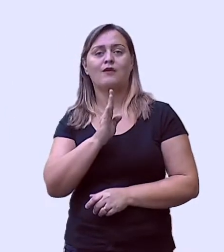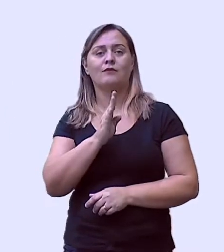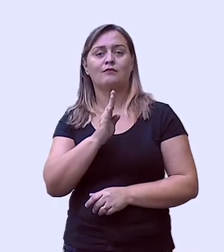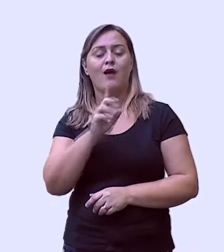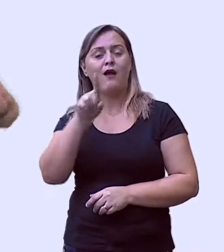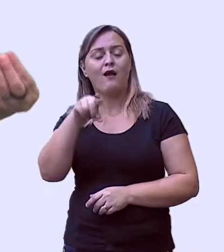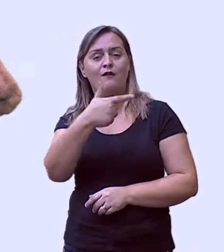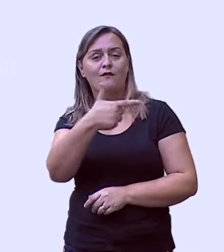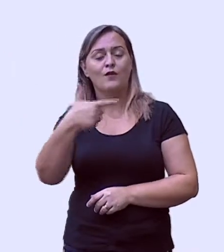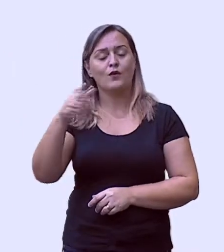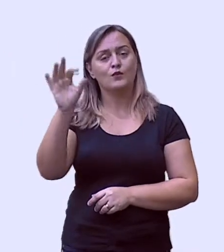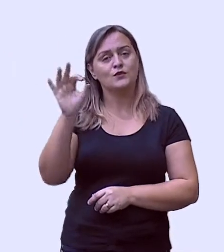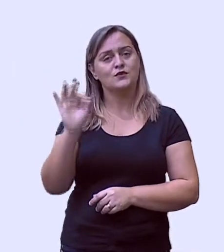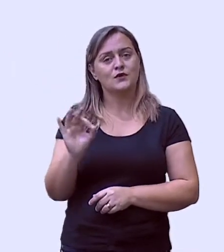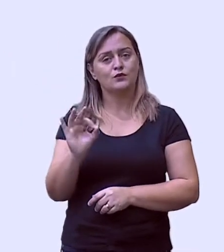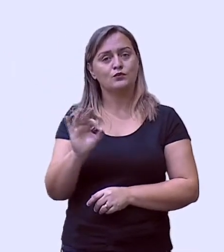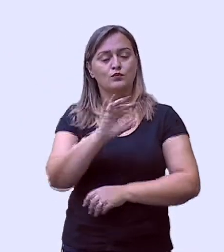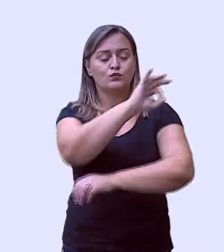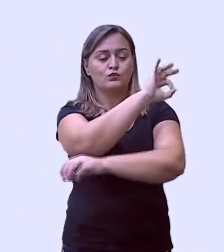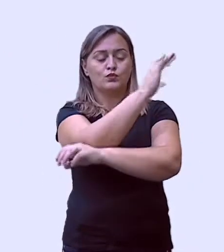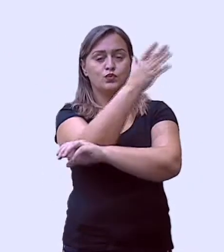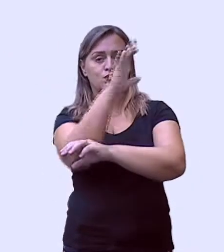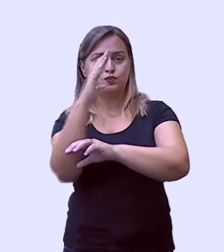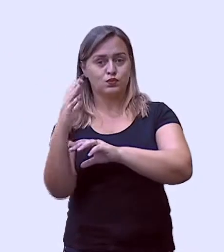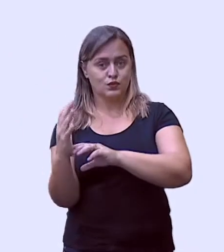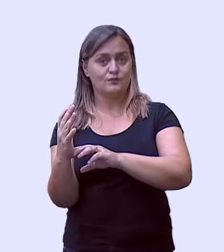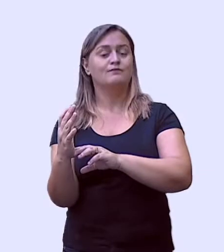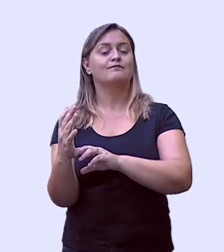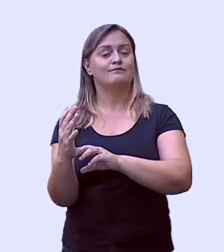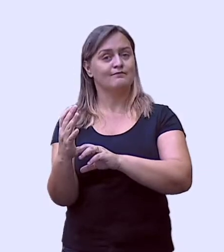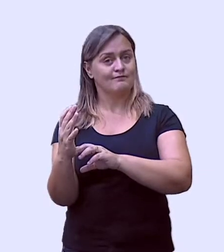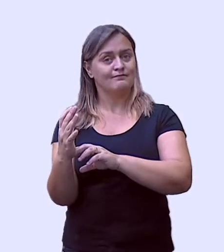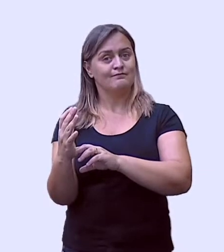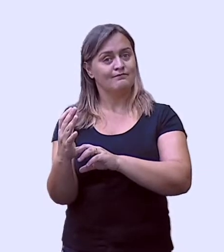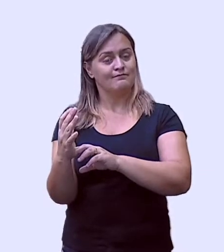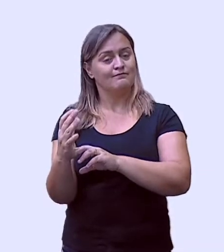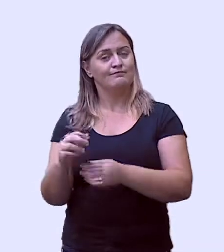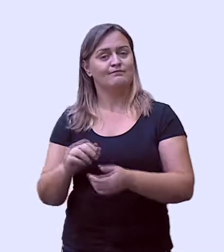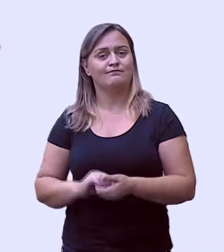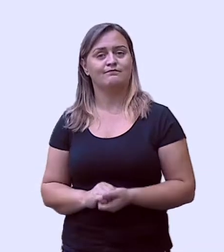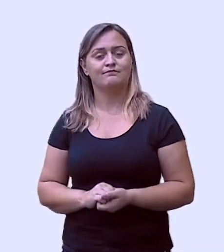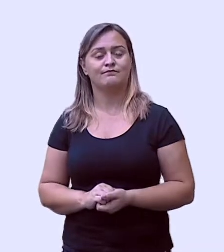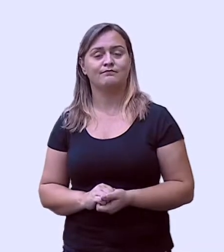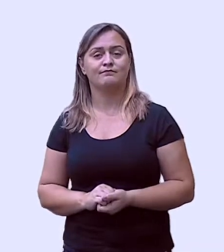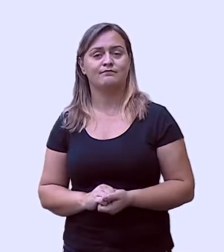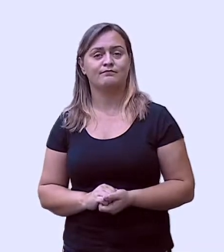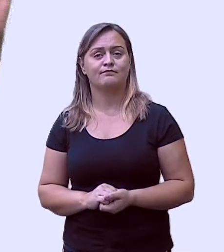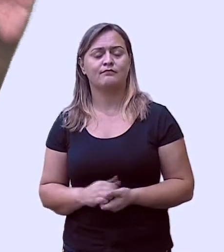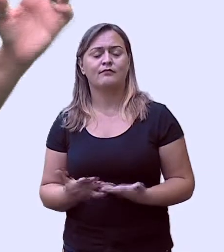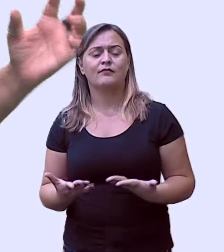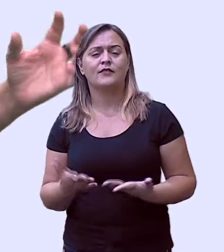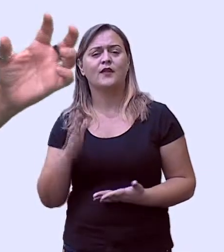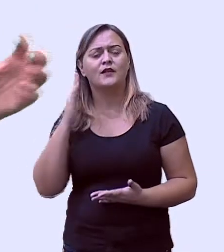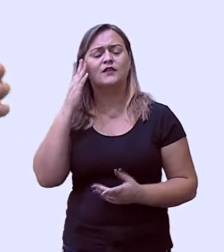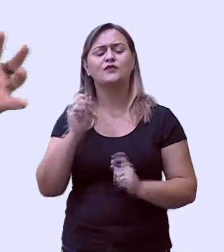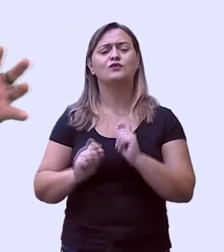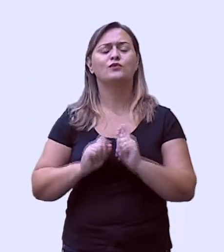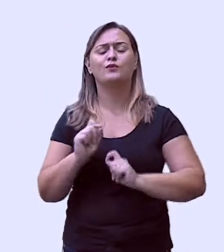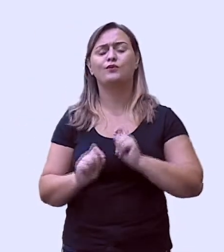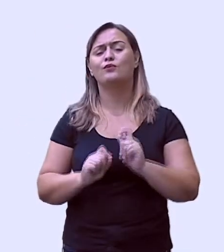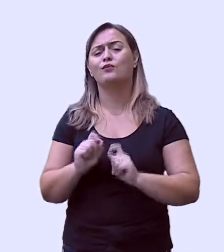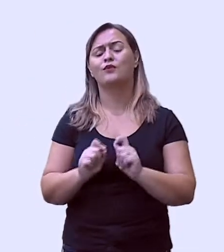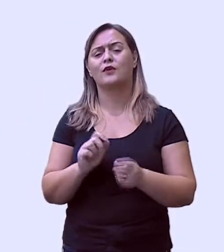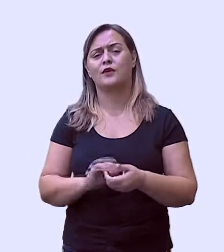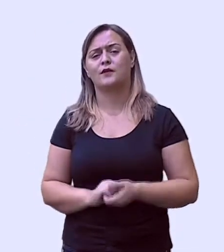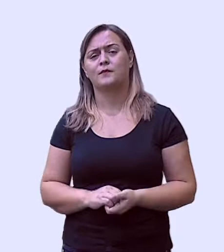ser uma região de savana. Ali a gente entende como por cerca assim, né? Ele tem uma extensão de mais